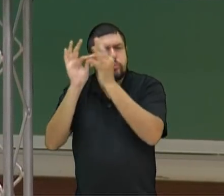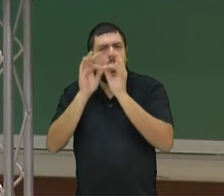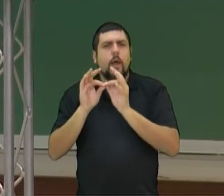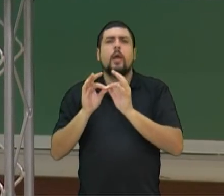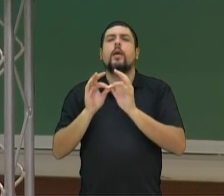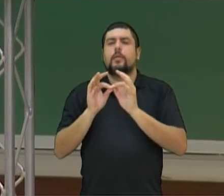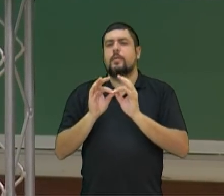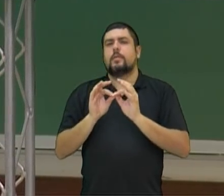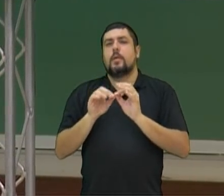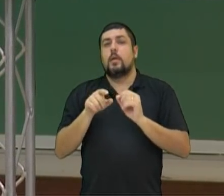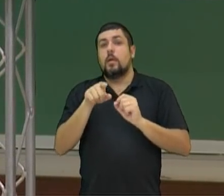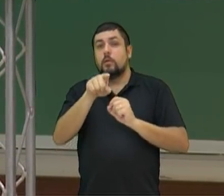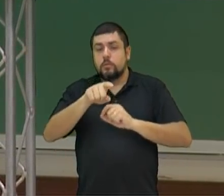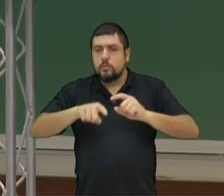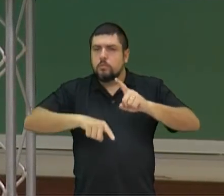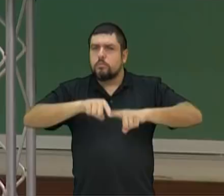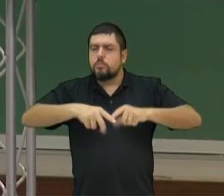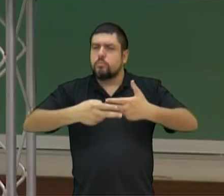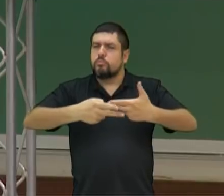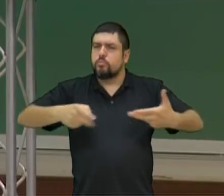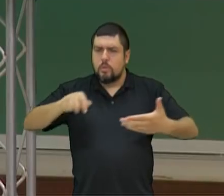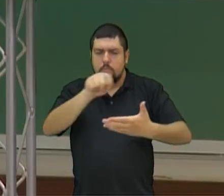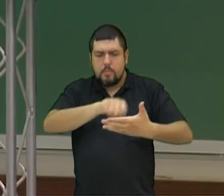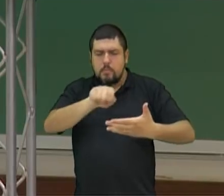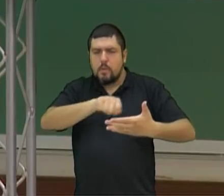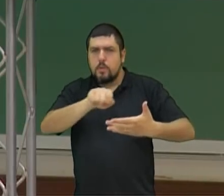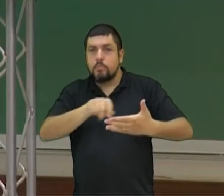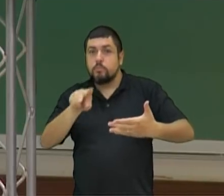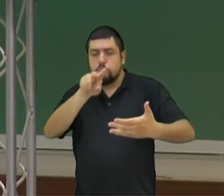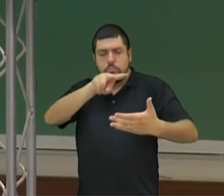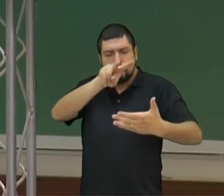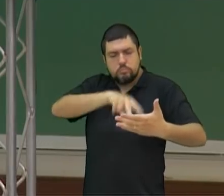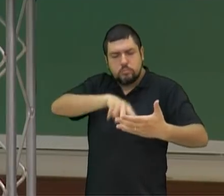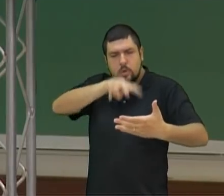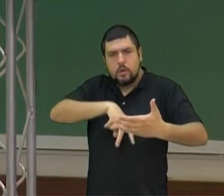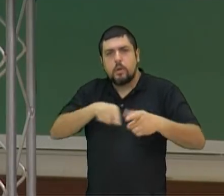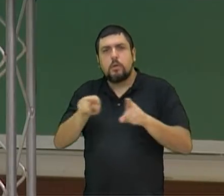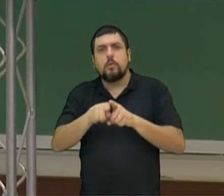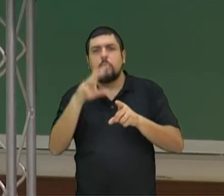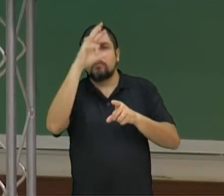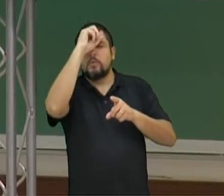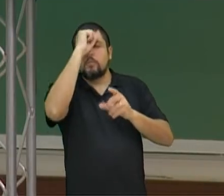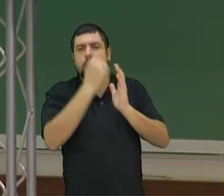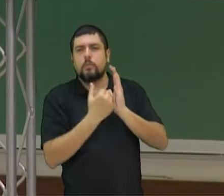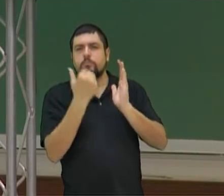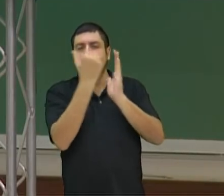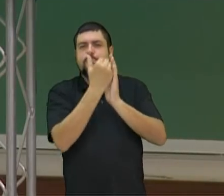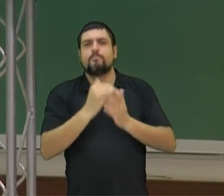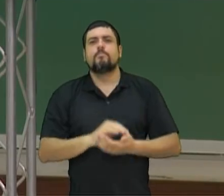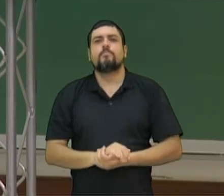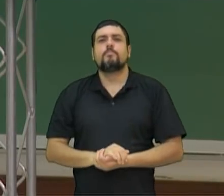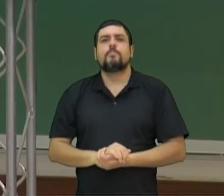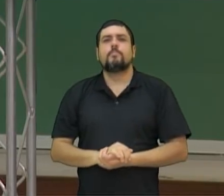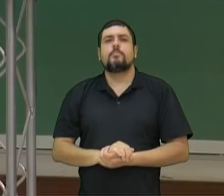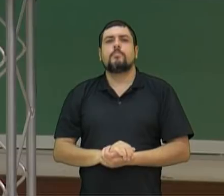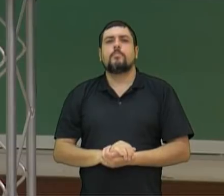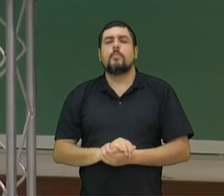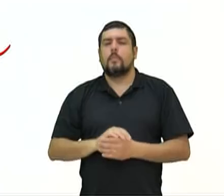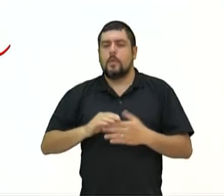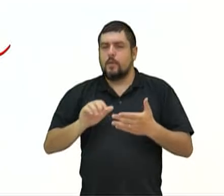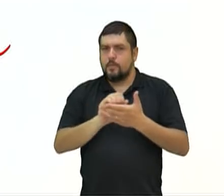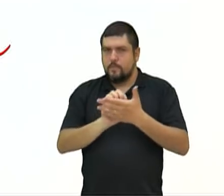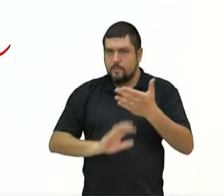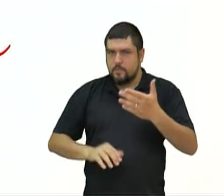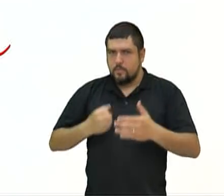material de vocês para que vocês possam estudar. Vocês fazem com carinho, que é o mesmo carinho que eu faço para vocês. Vamos para a correção? Então, nossa atividade número